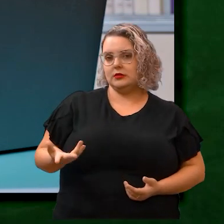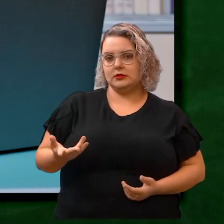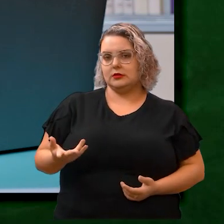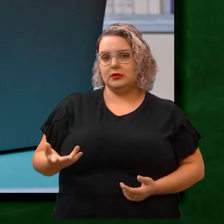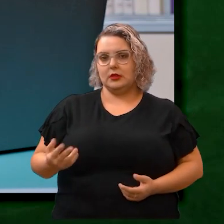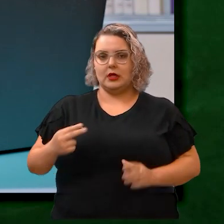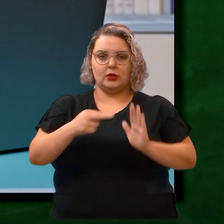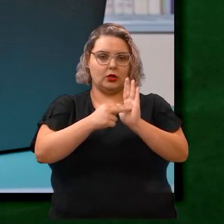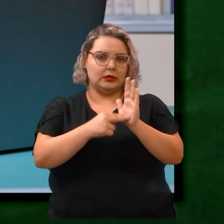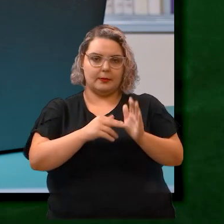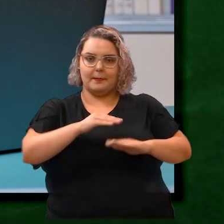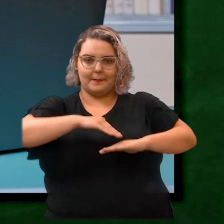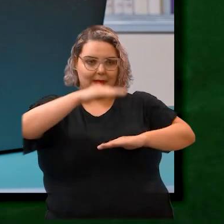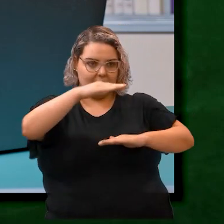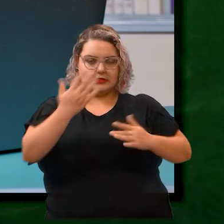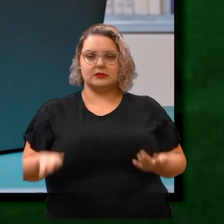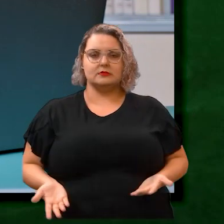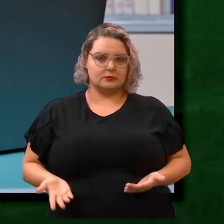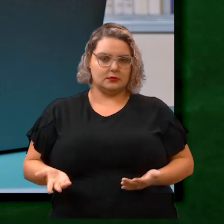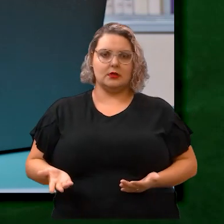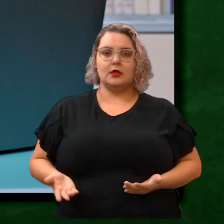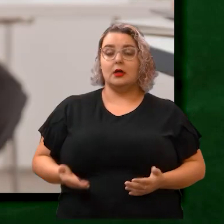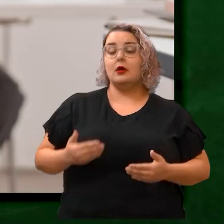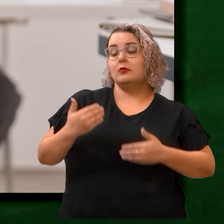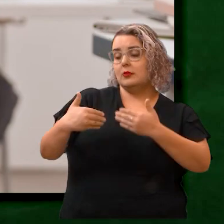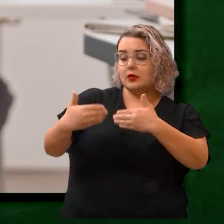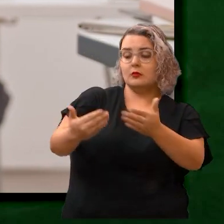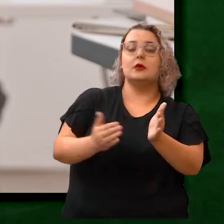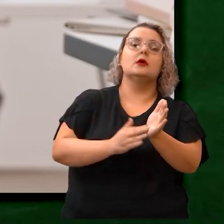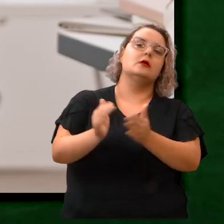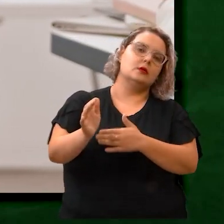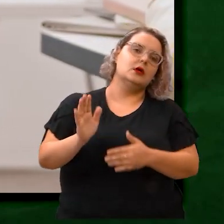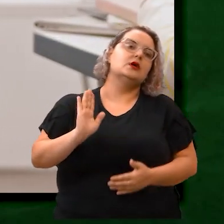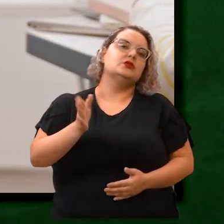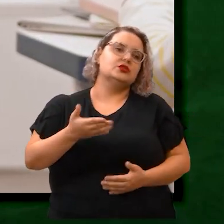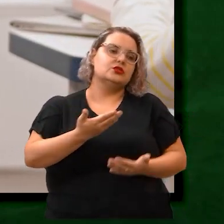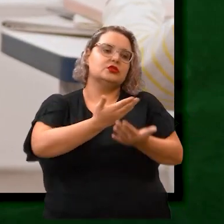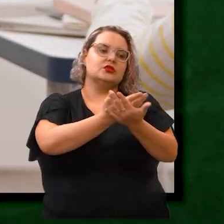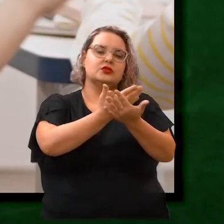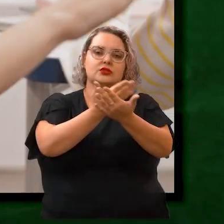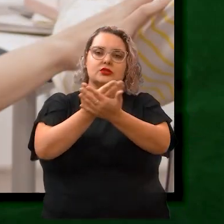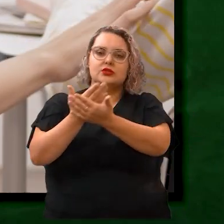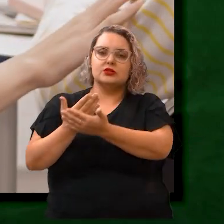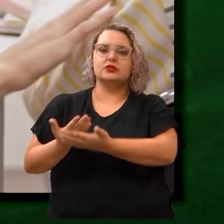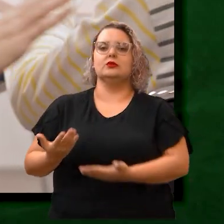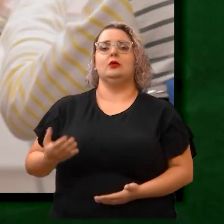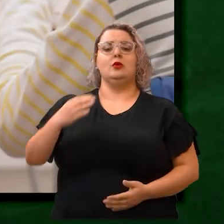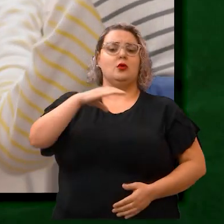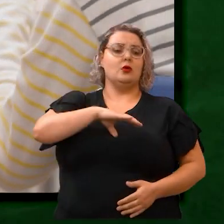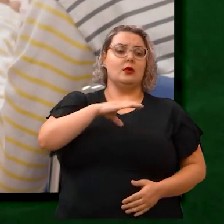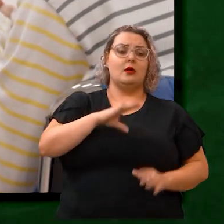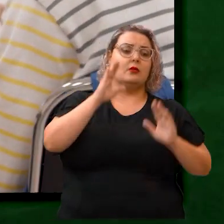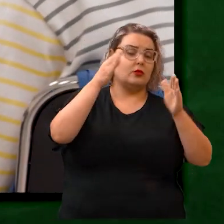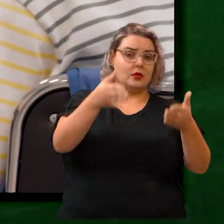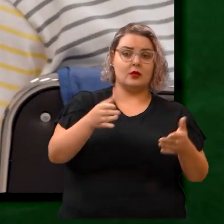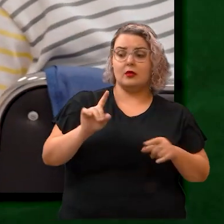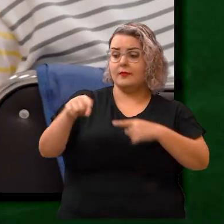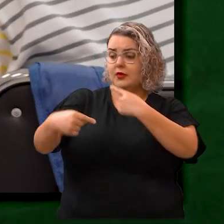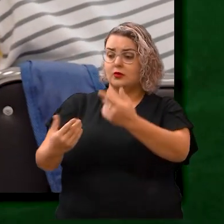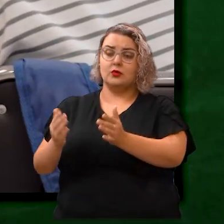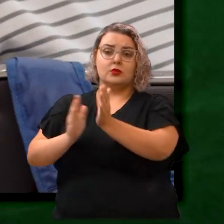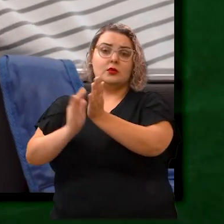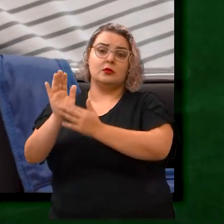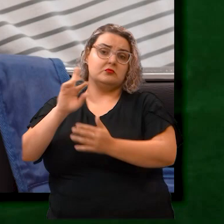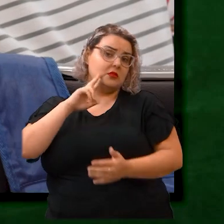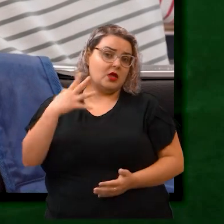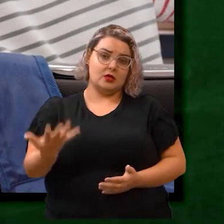isso por isso que eu digo para você quando você vem estudando para concurso como você tá estudando essas matérias Às vezes você tá estudando bastante por uma coisa aí sai um